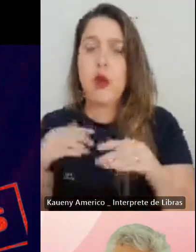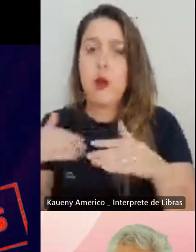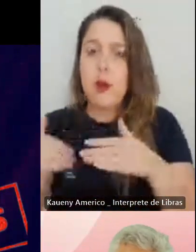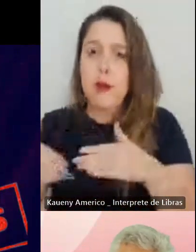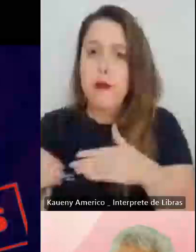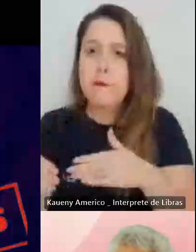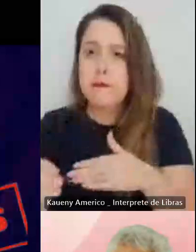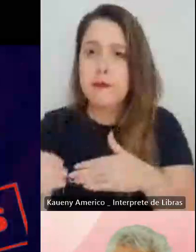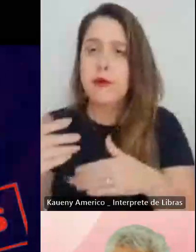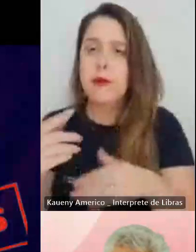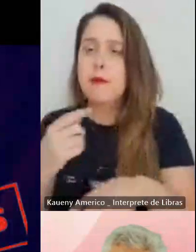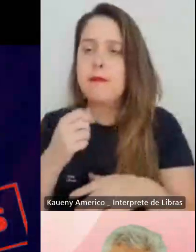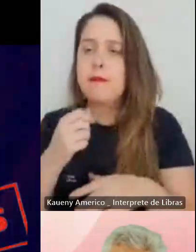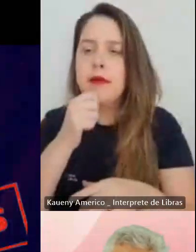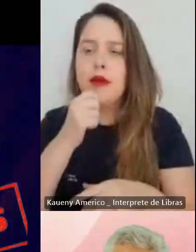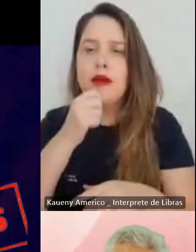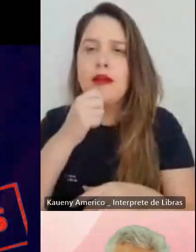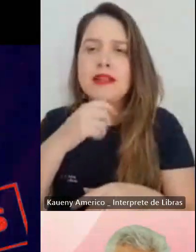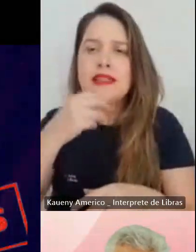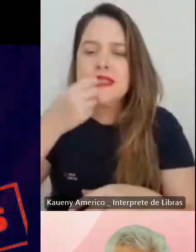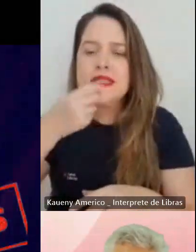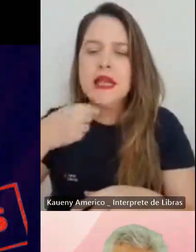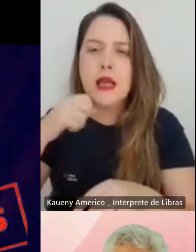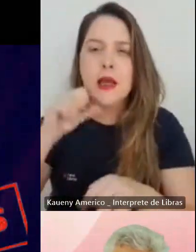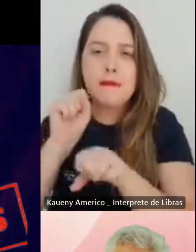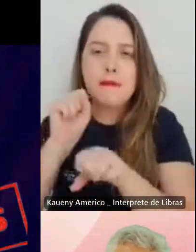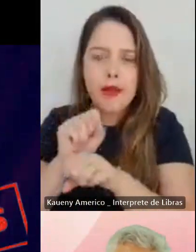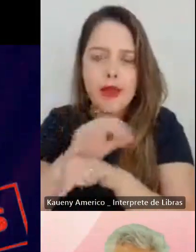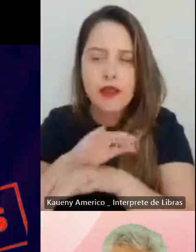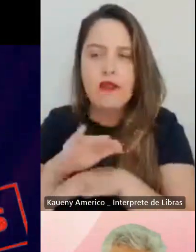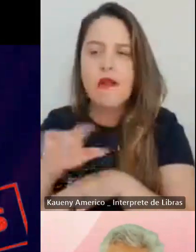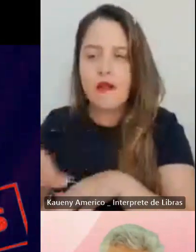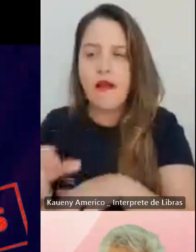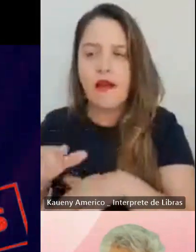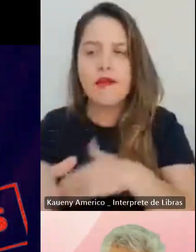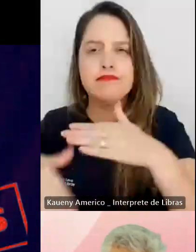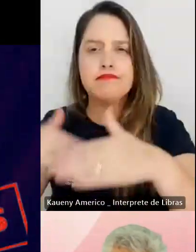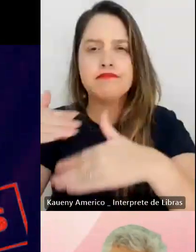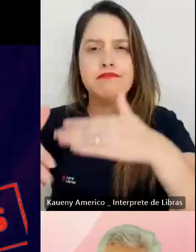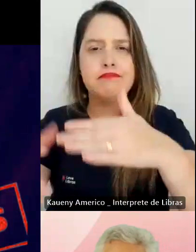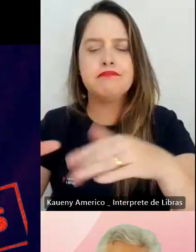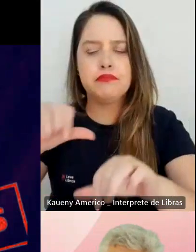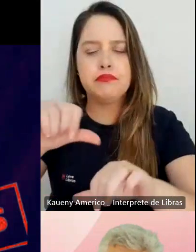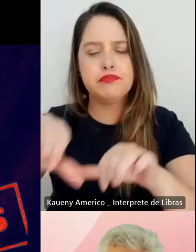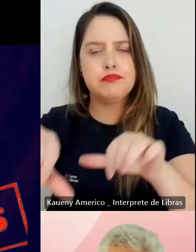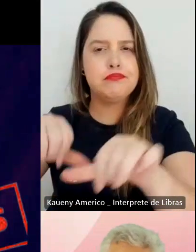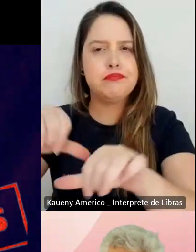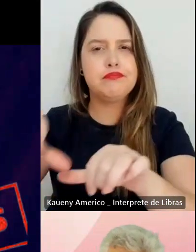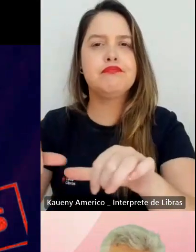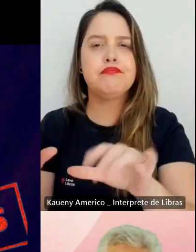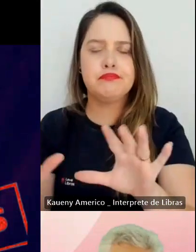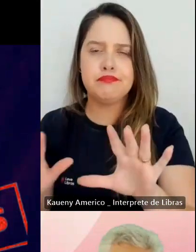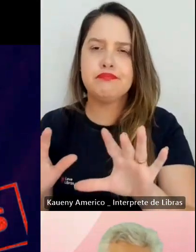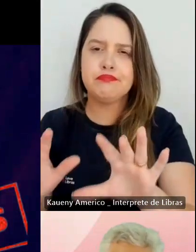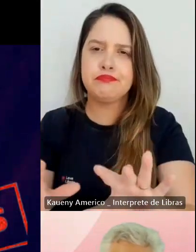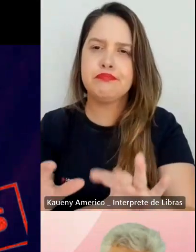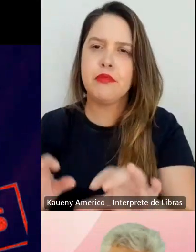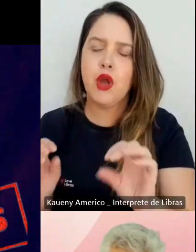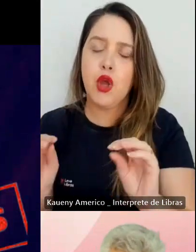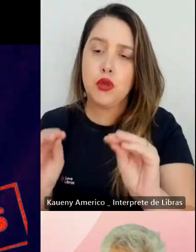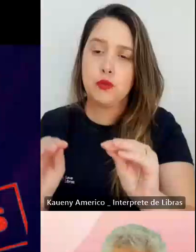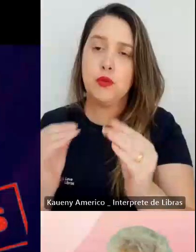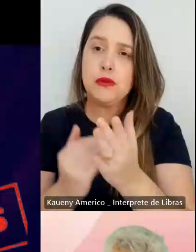tecido gorduroso ele acaba produzindo um pouco mais de estrógeno e essa transformação periférica expõe mais